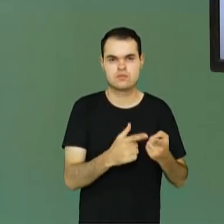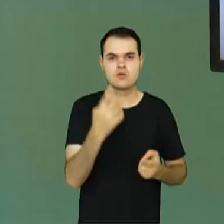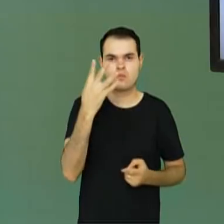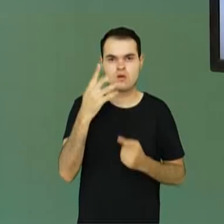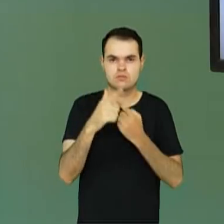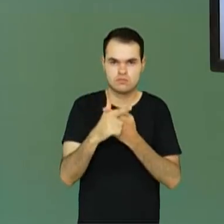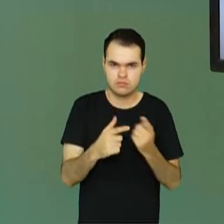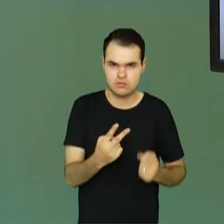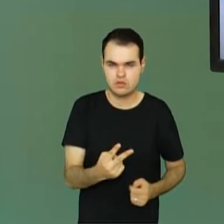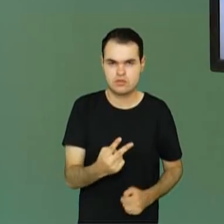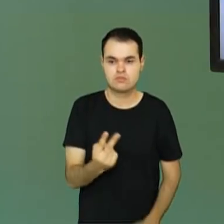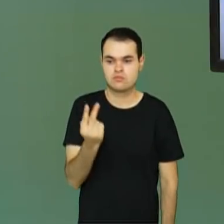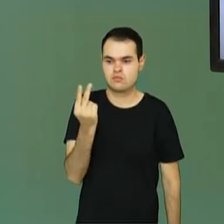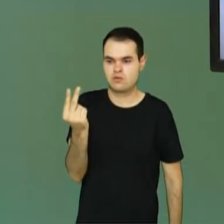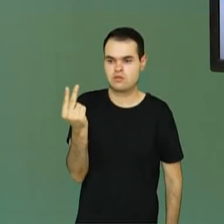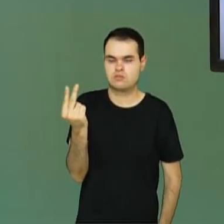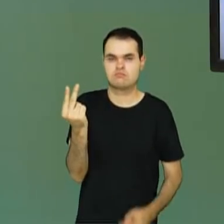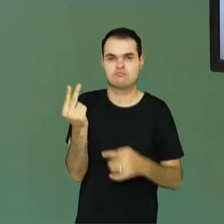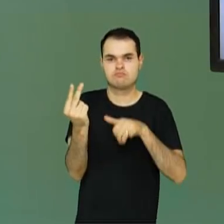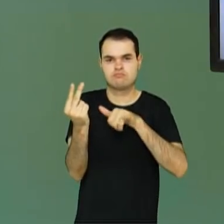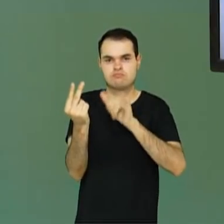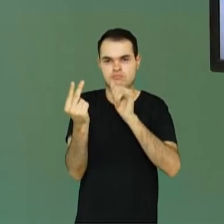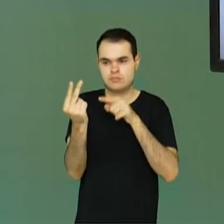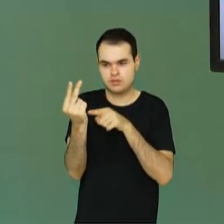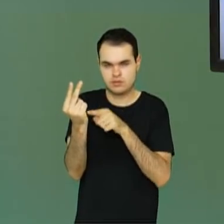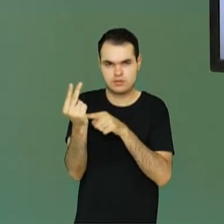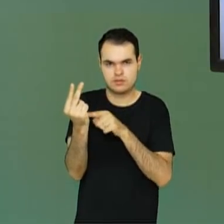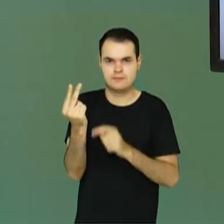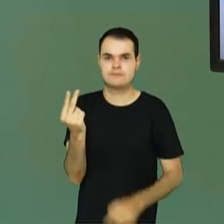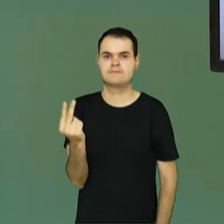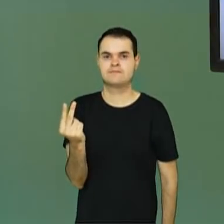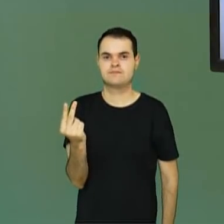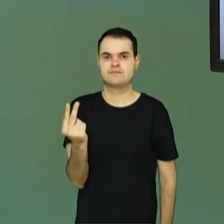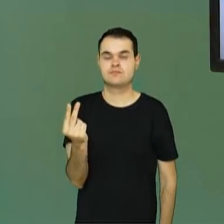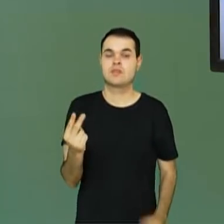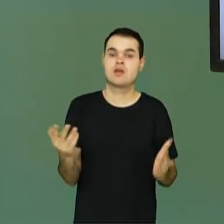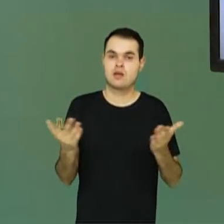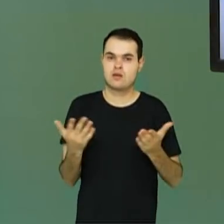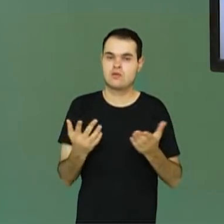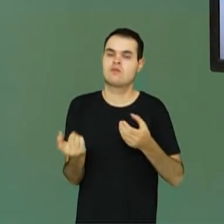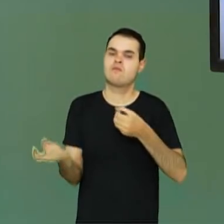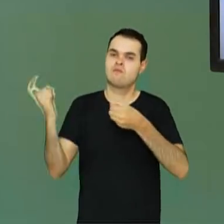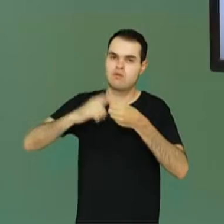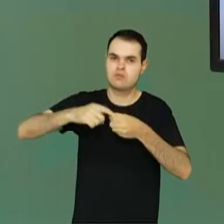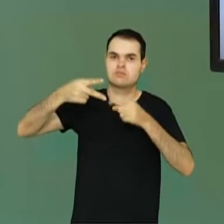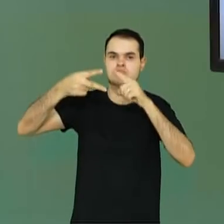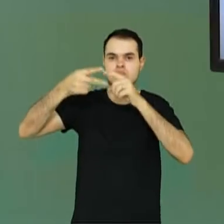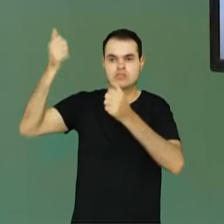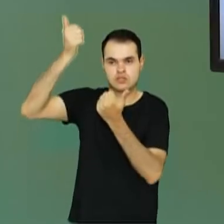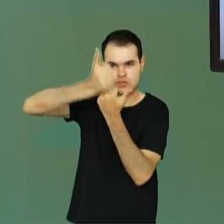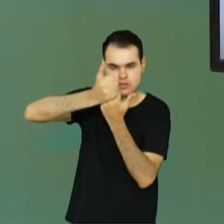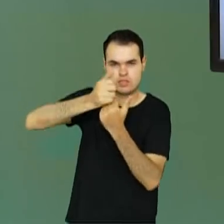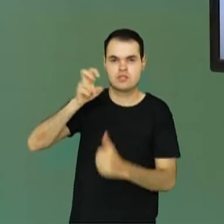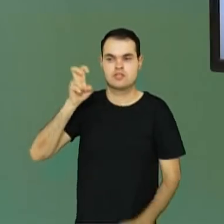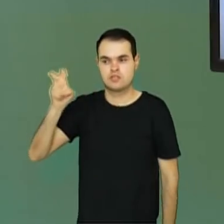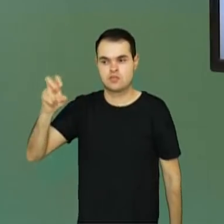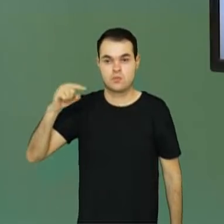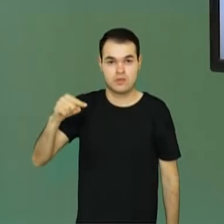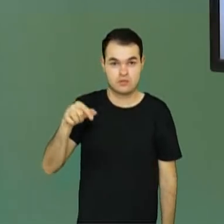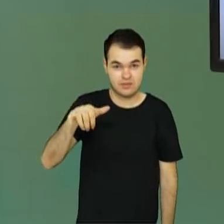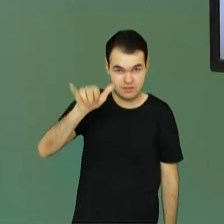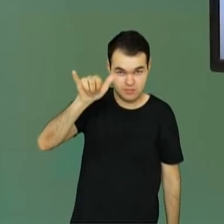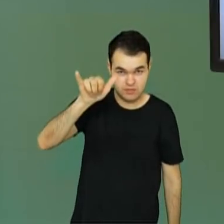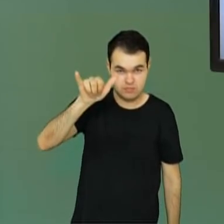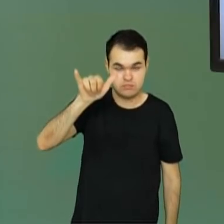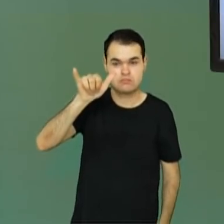é 2, e o meu y vale 2. Agora eu volto na equação de substituição, 5 menos y, certo?